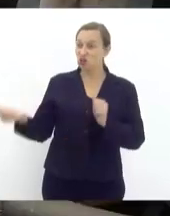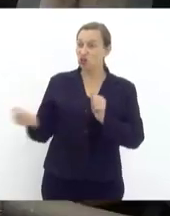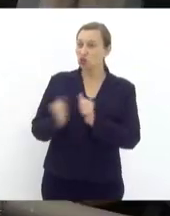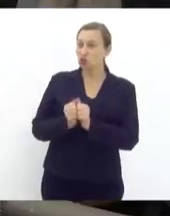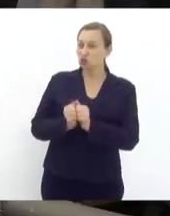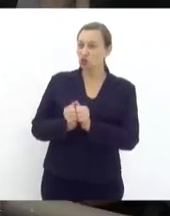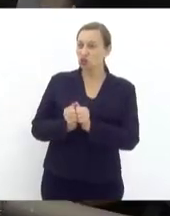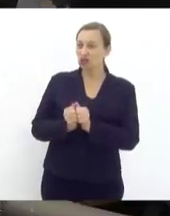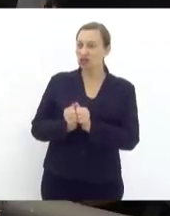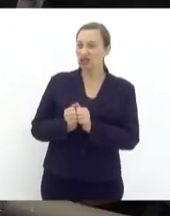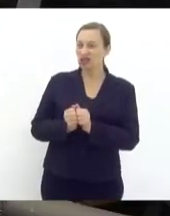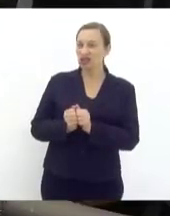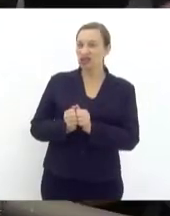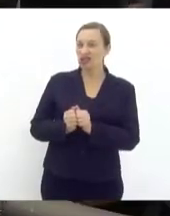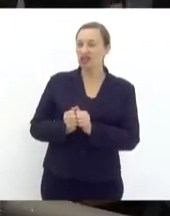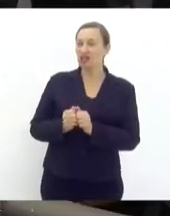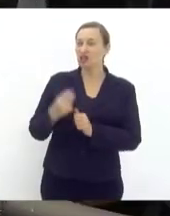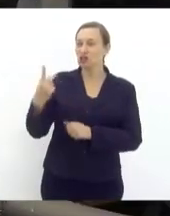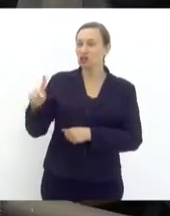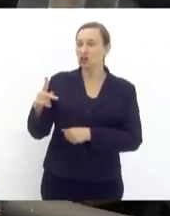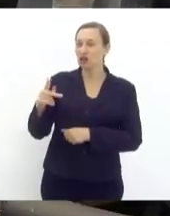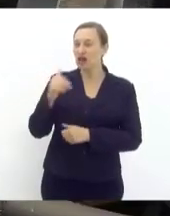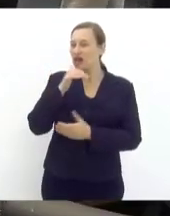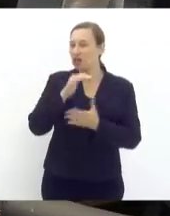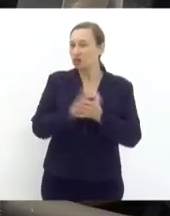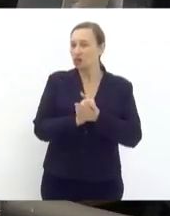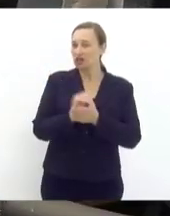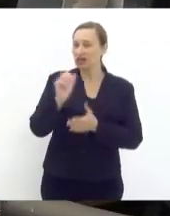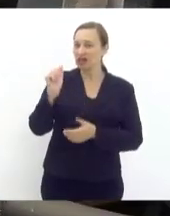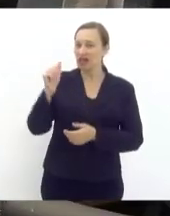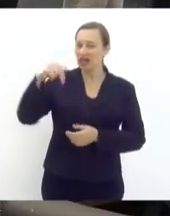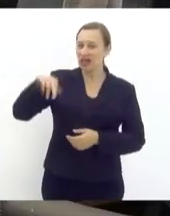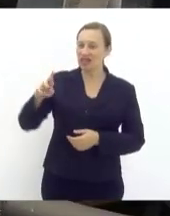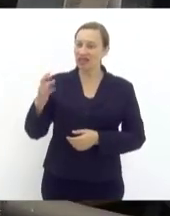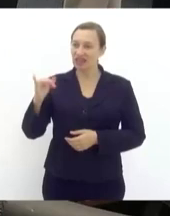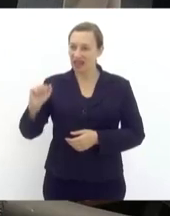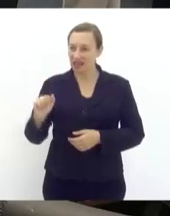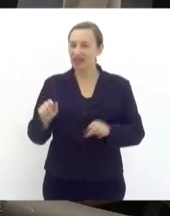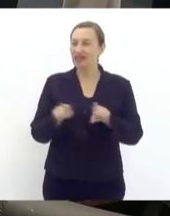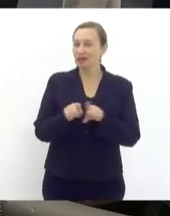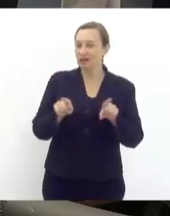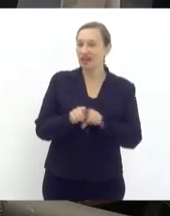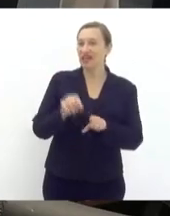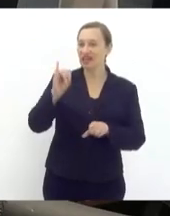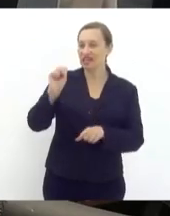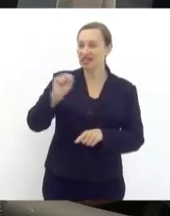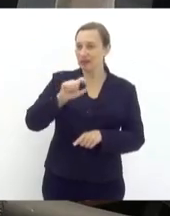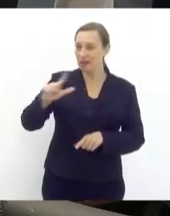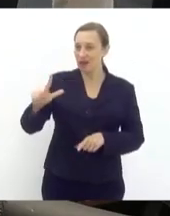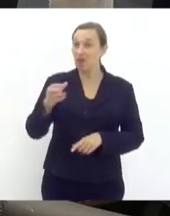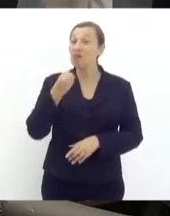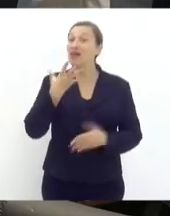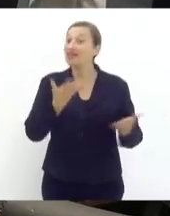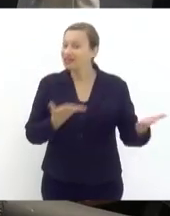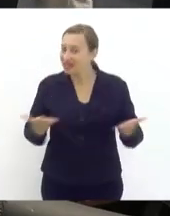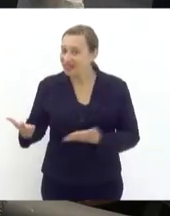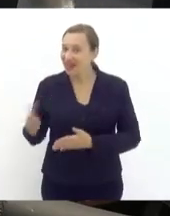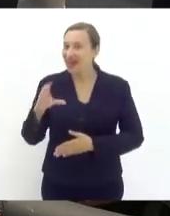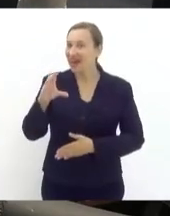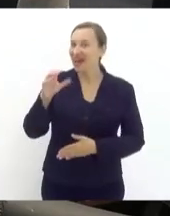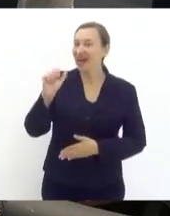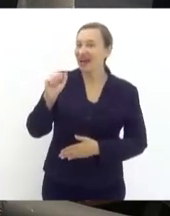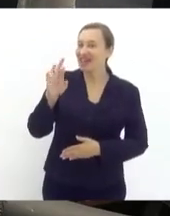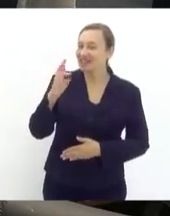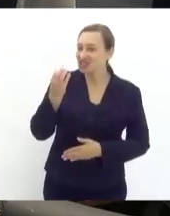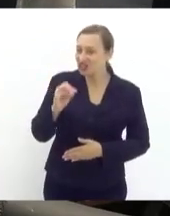com a senhora Andréia sua esposa e a Isabel também seja bem-vindo castrinho